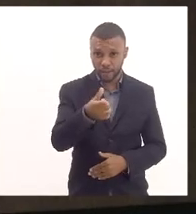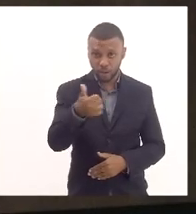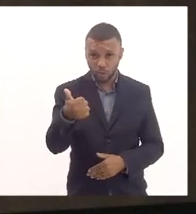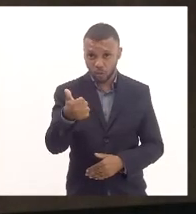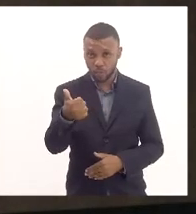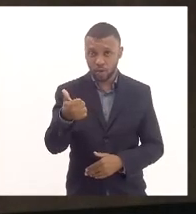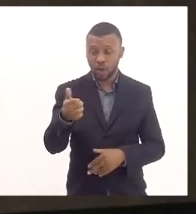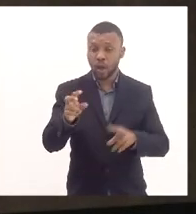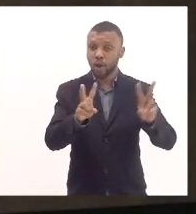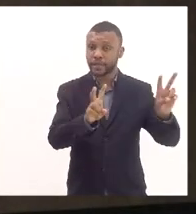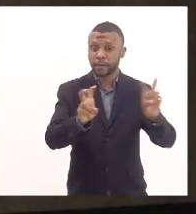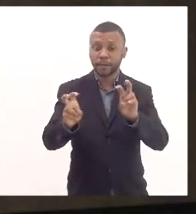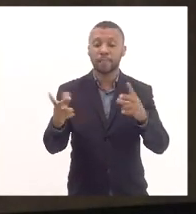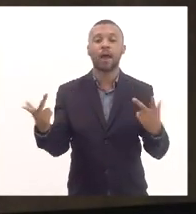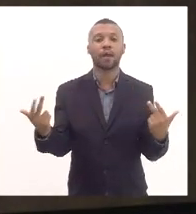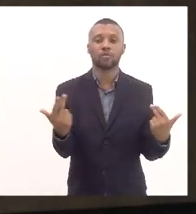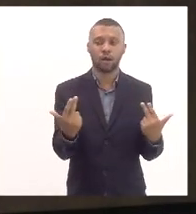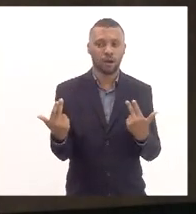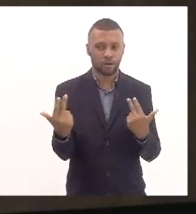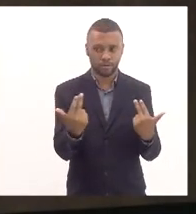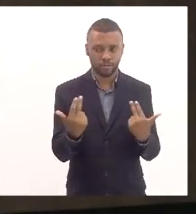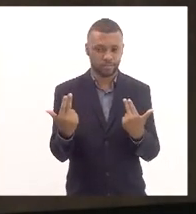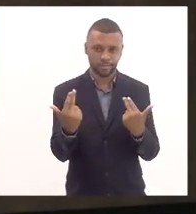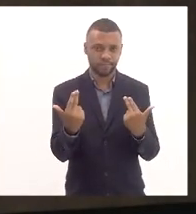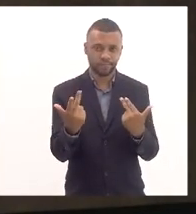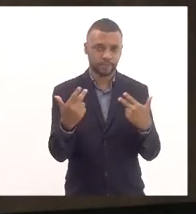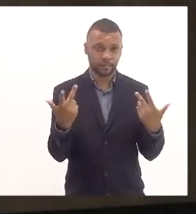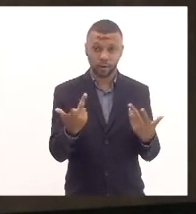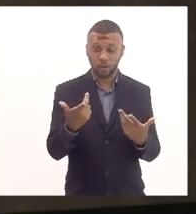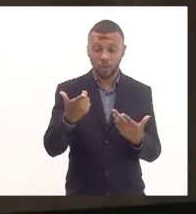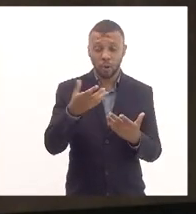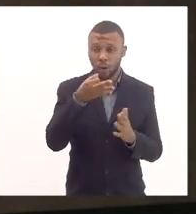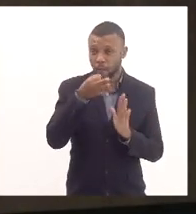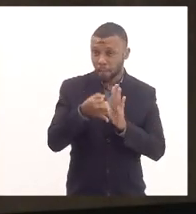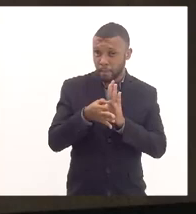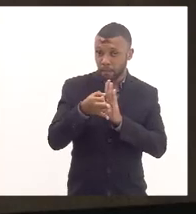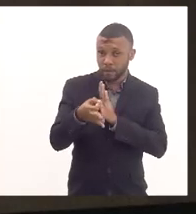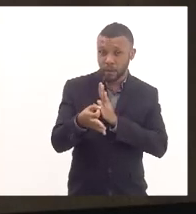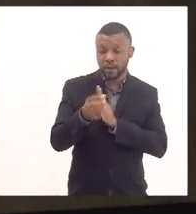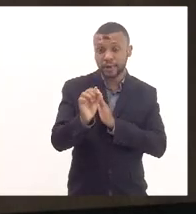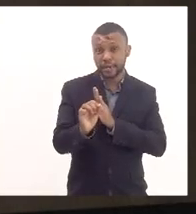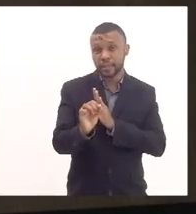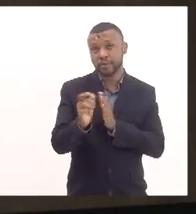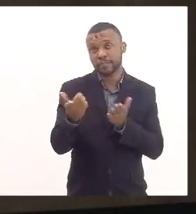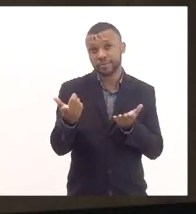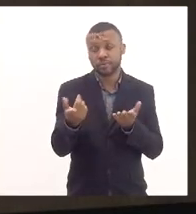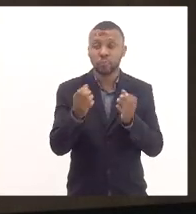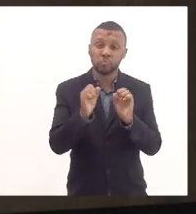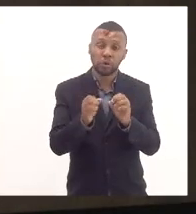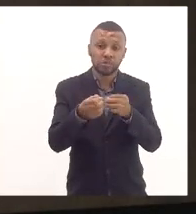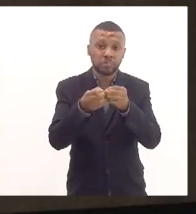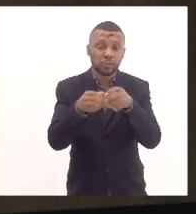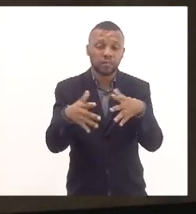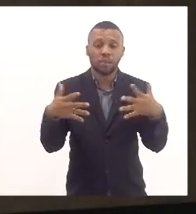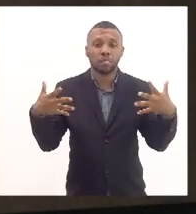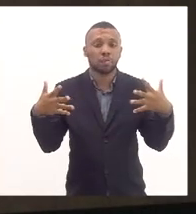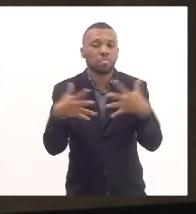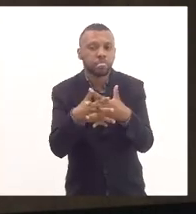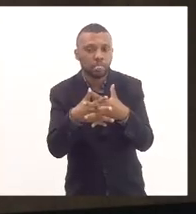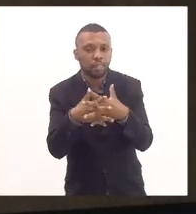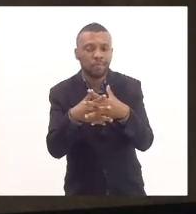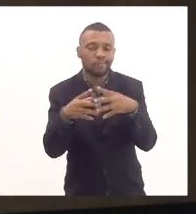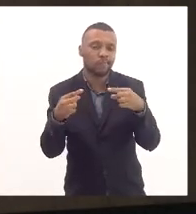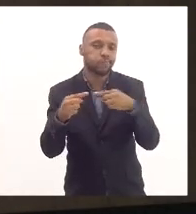tema bom então aparecer seria pela prejudicar habilidade ou se vossa